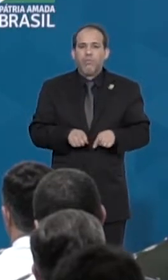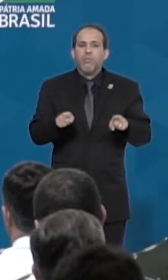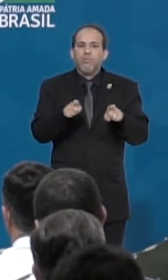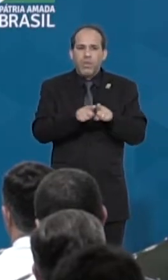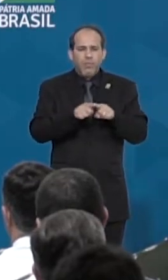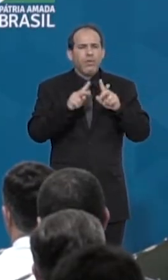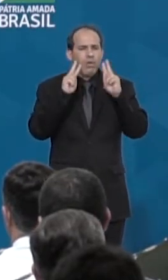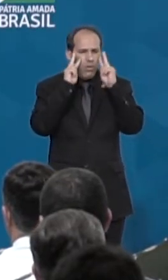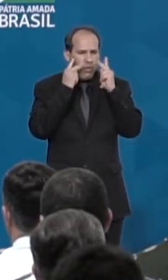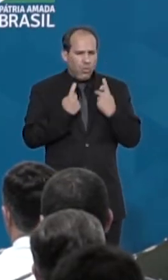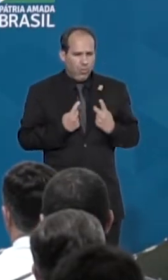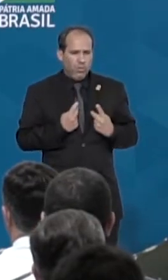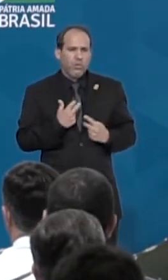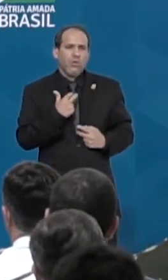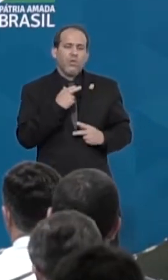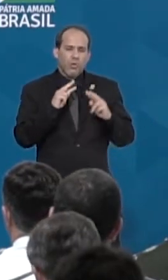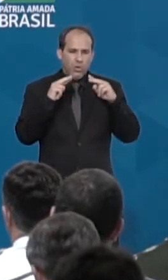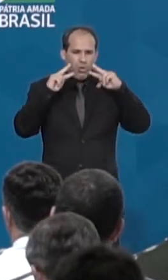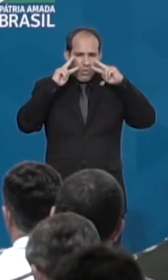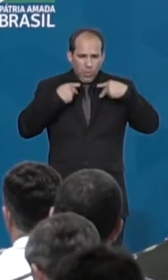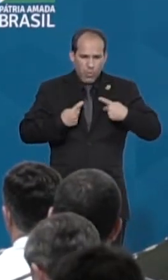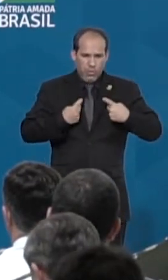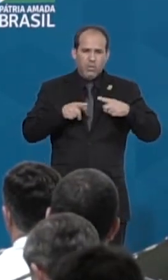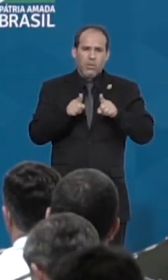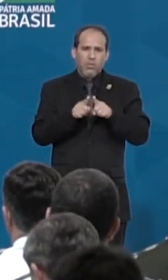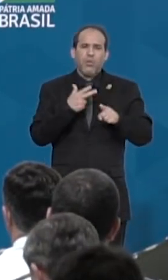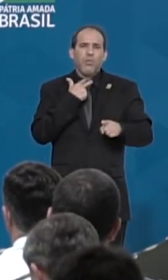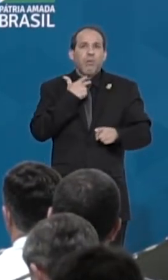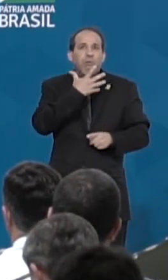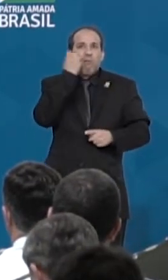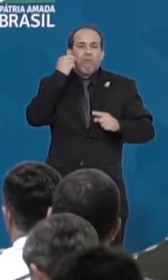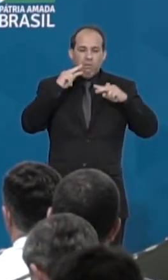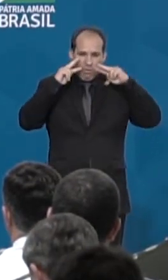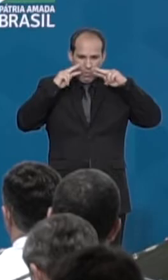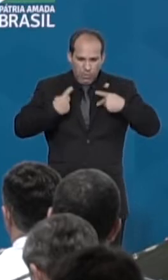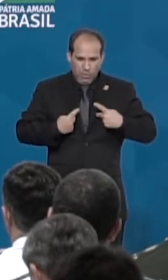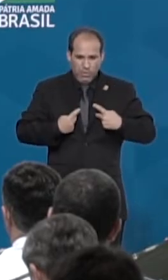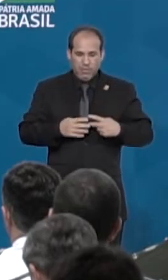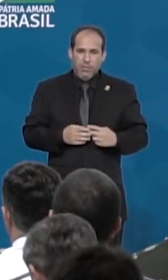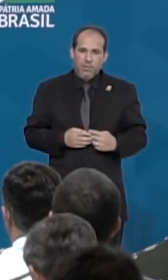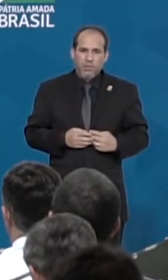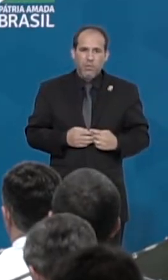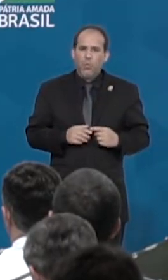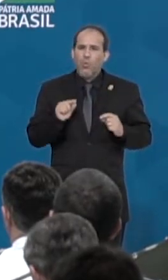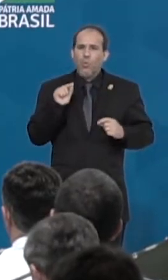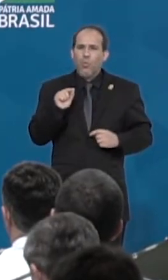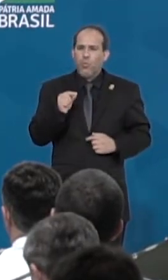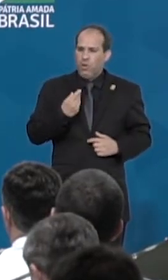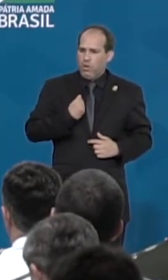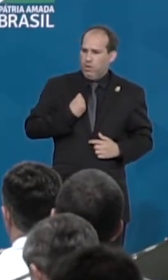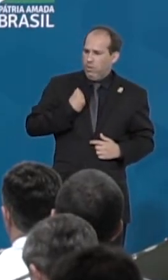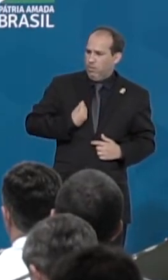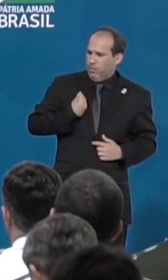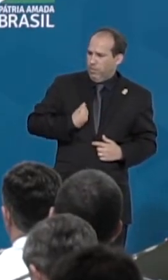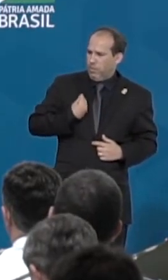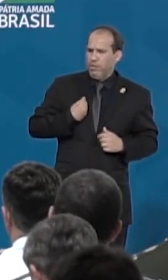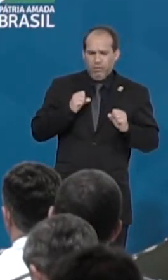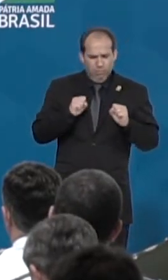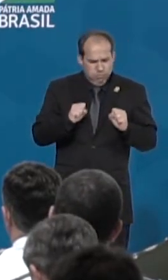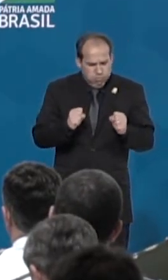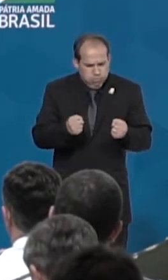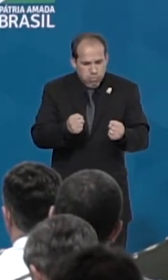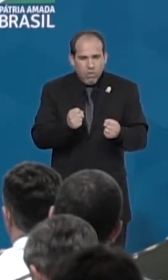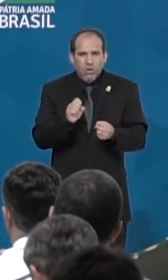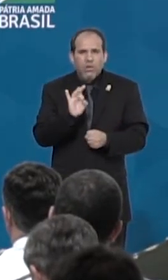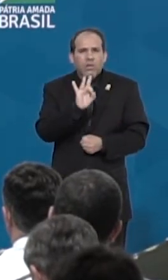não poderia deixar de reconhecer isso, a participação e o empenho de todas